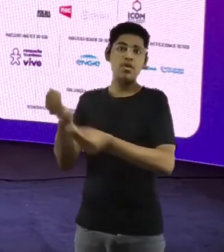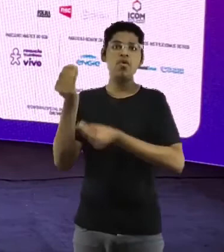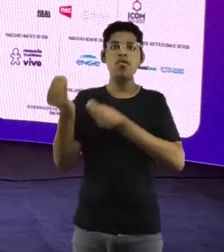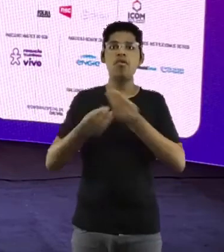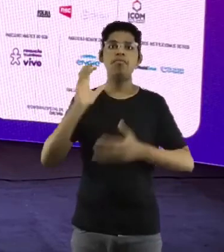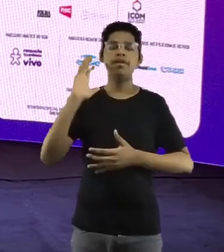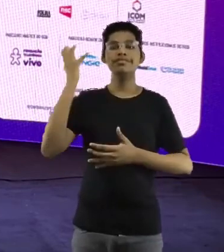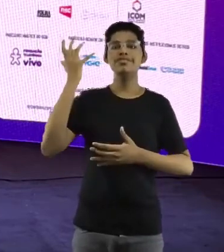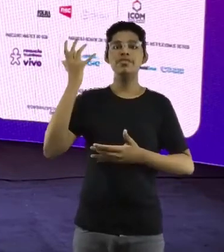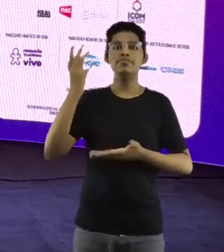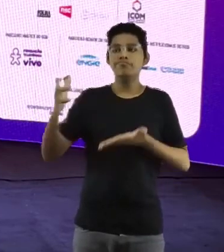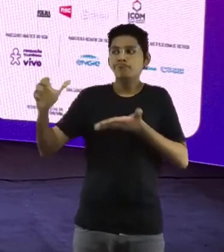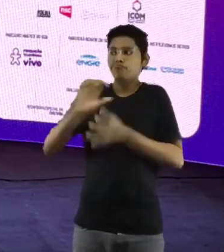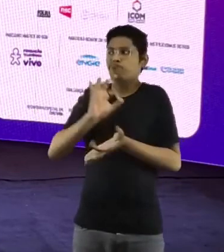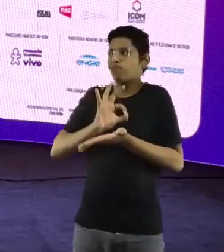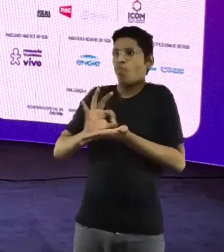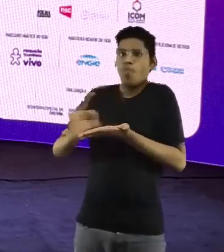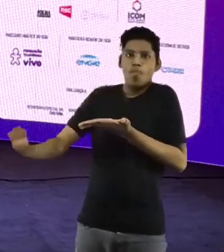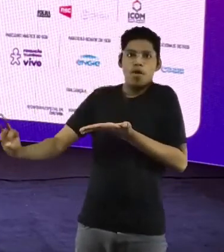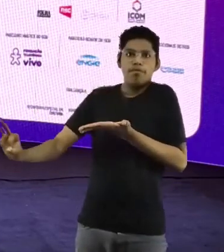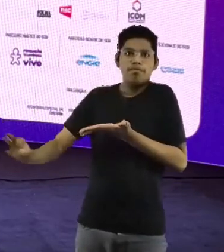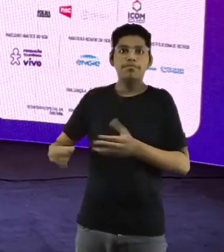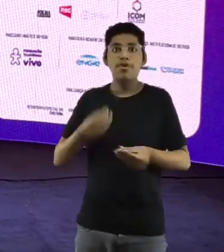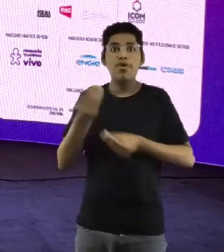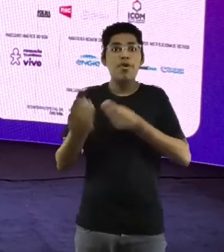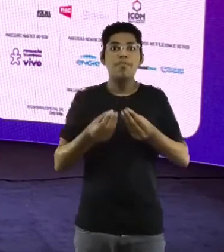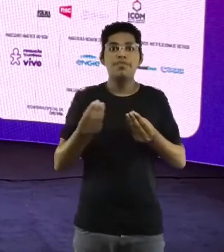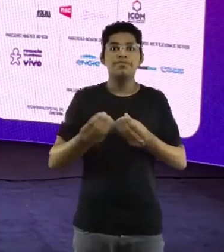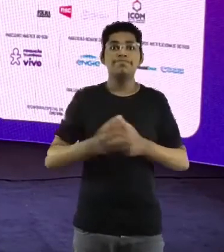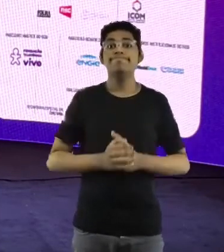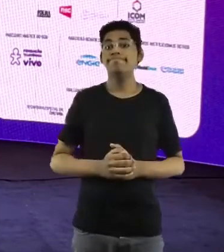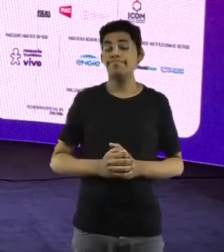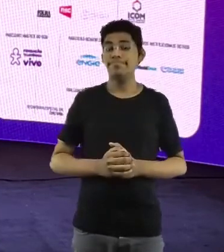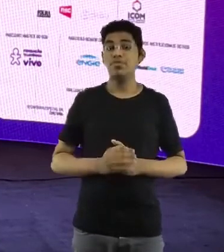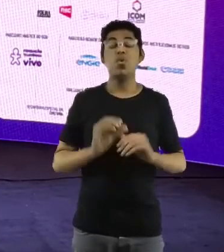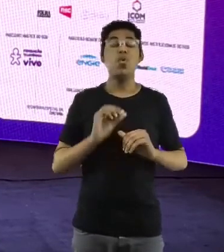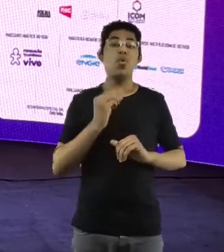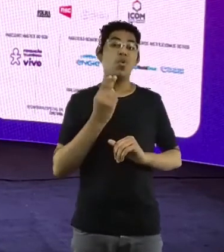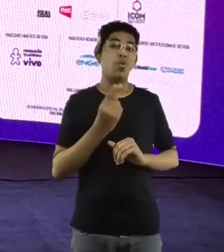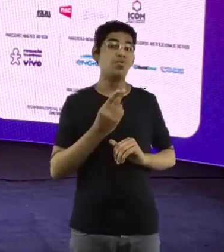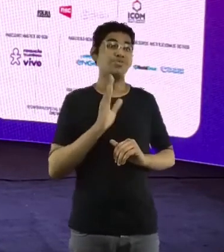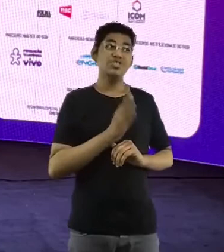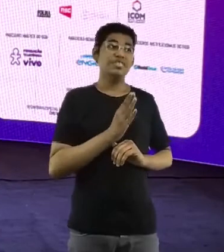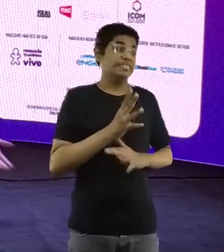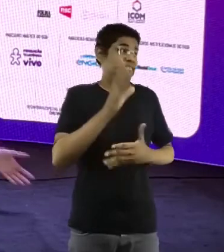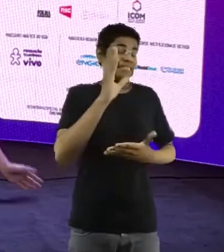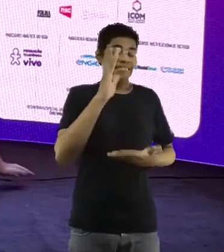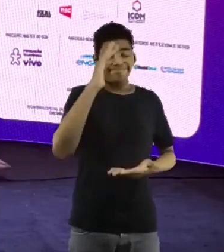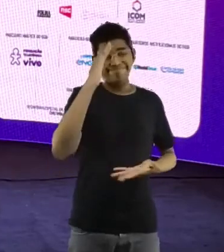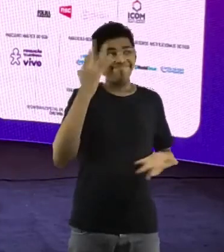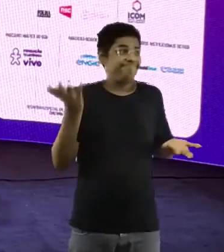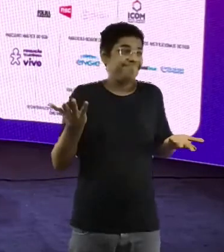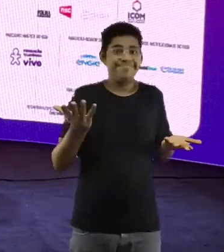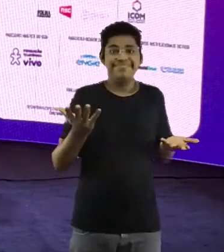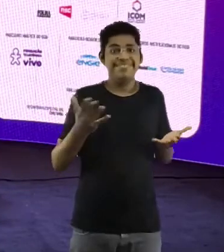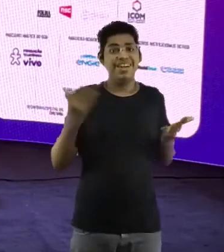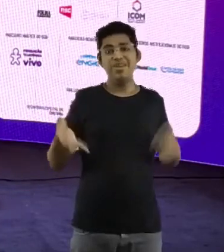Nossa, essa aí é a pergunta de hoje. Ou será que é tarde e nos resta só sentar e chorar?